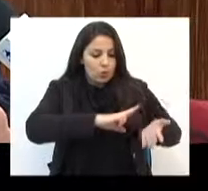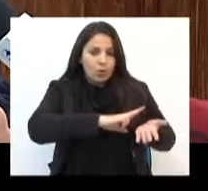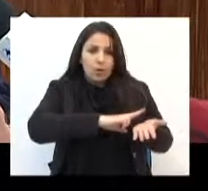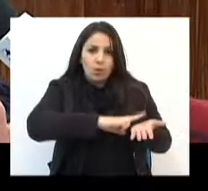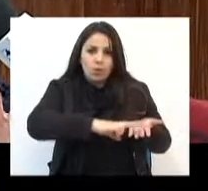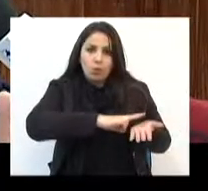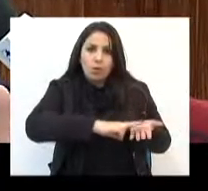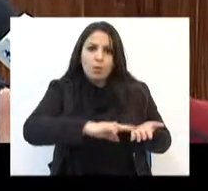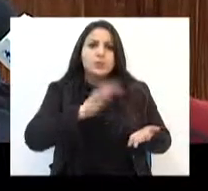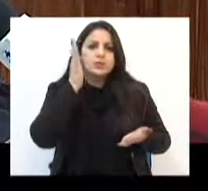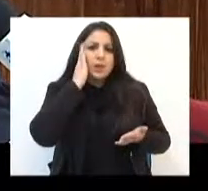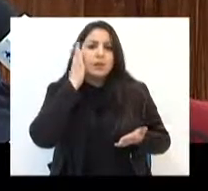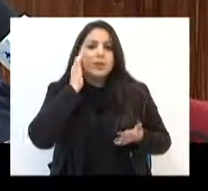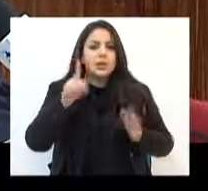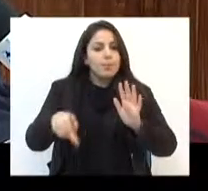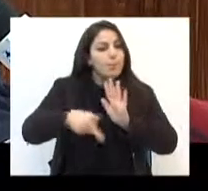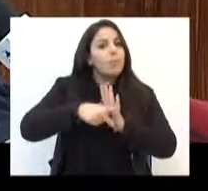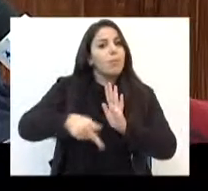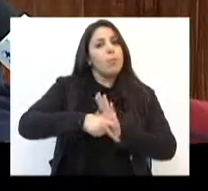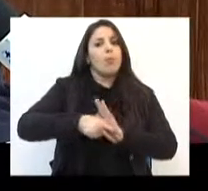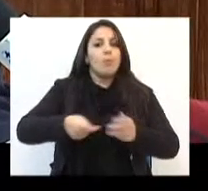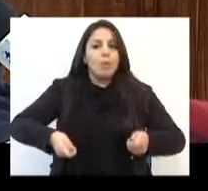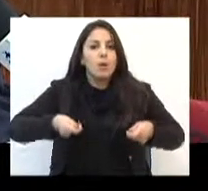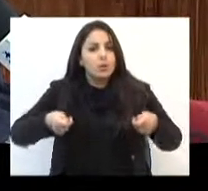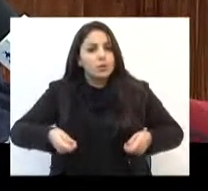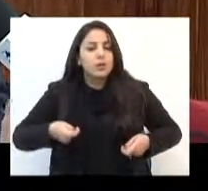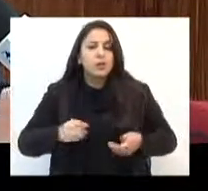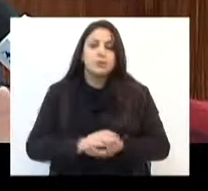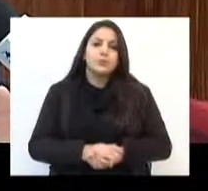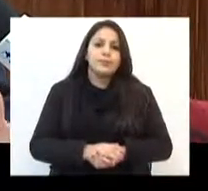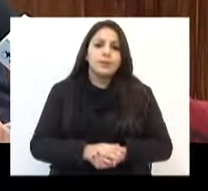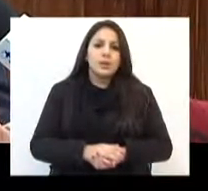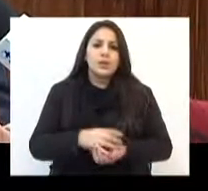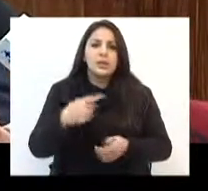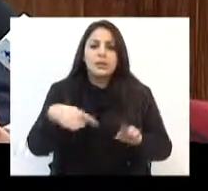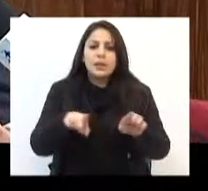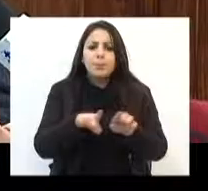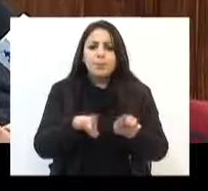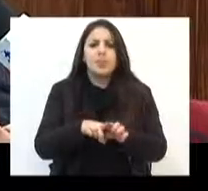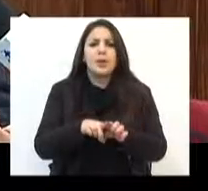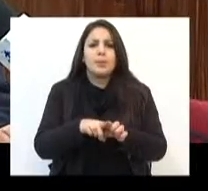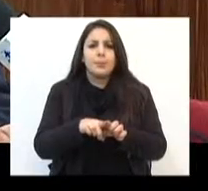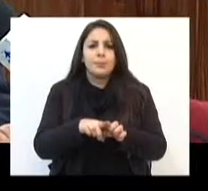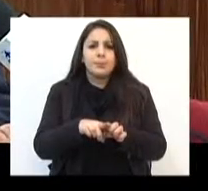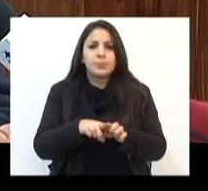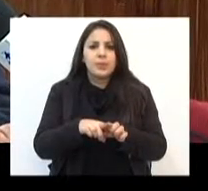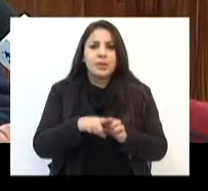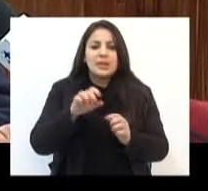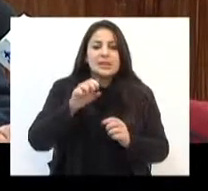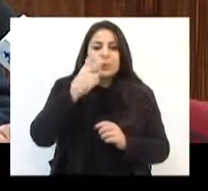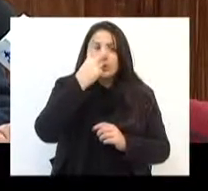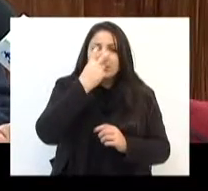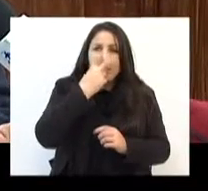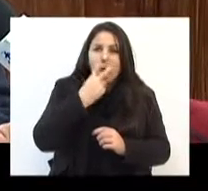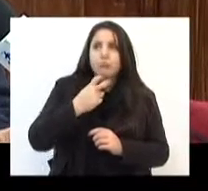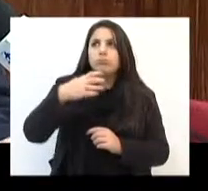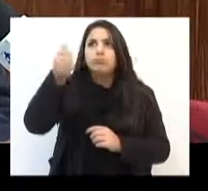com as paradas praticamente abertas, algumas ou a maioria. Então, estamos com isso protegendo a pessoa,